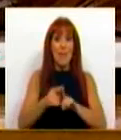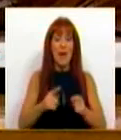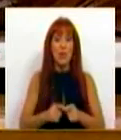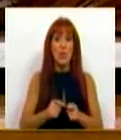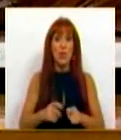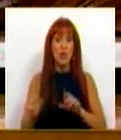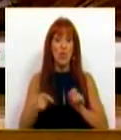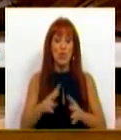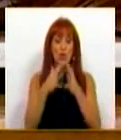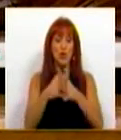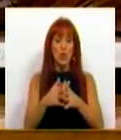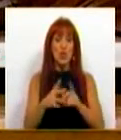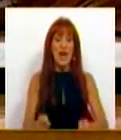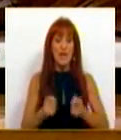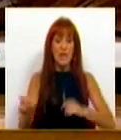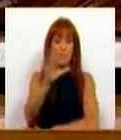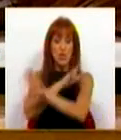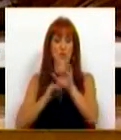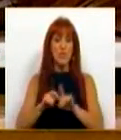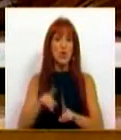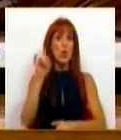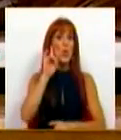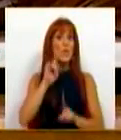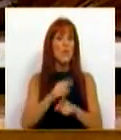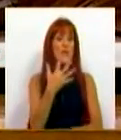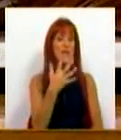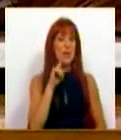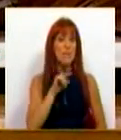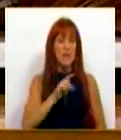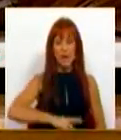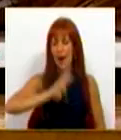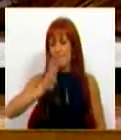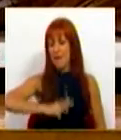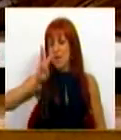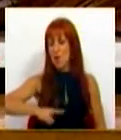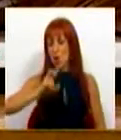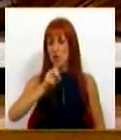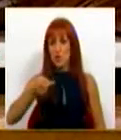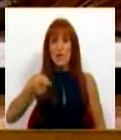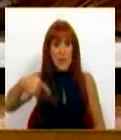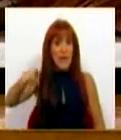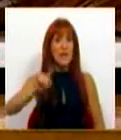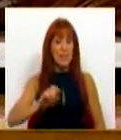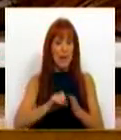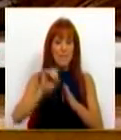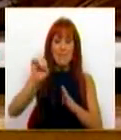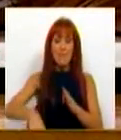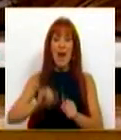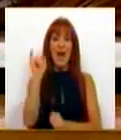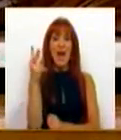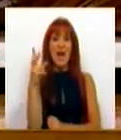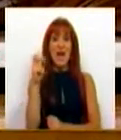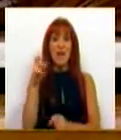estruturais e de investimentos europeus, no valor de 5 mil milhões de euros, e também à eliminação do